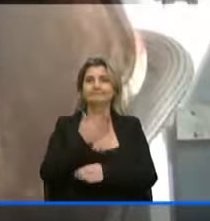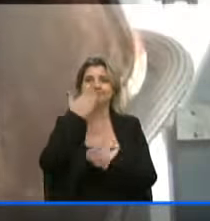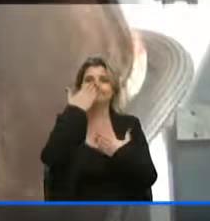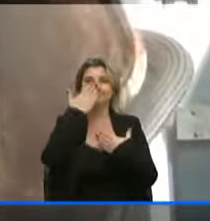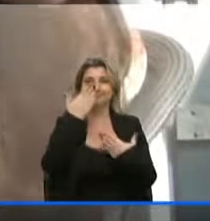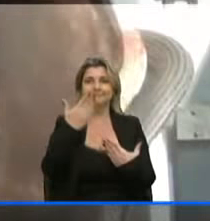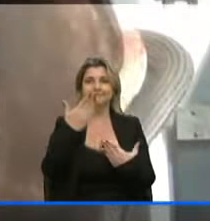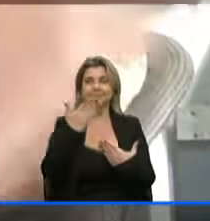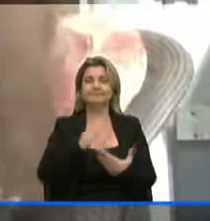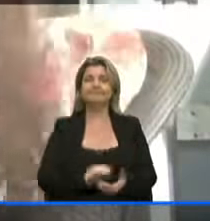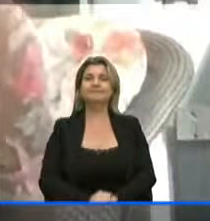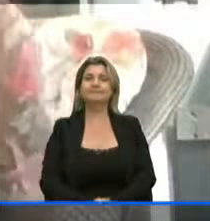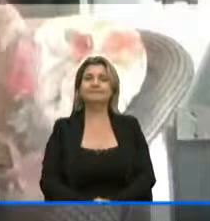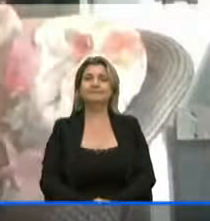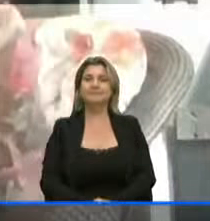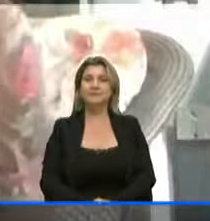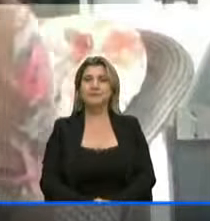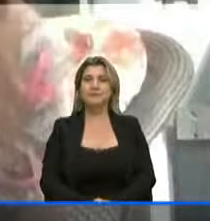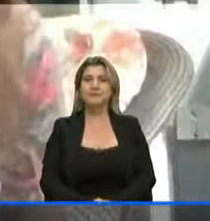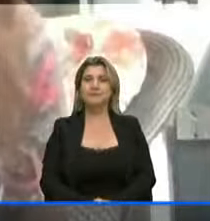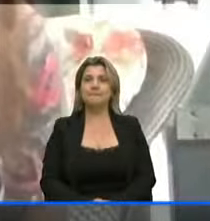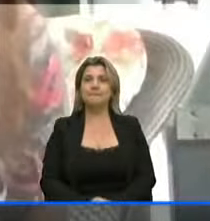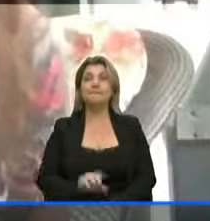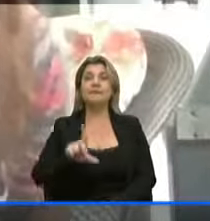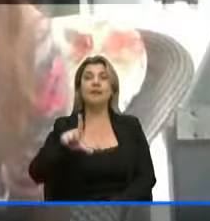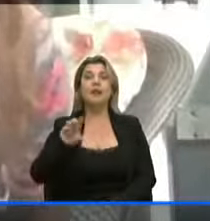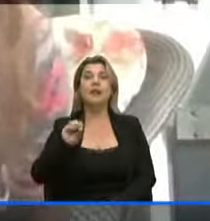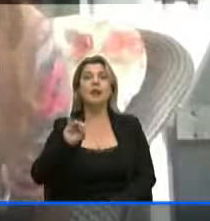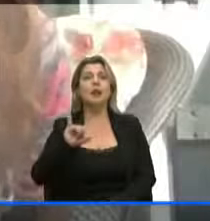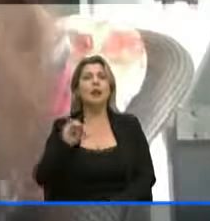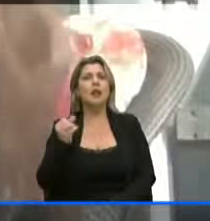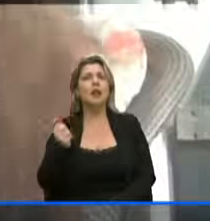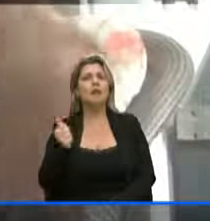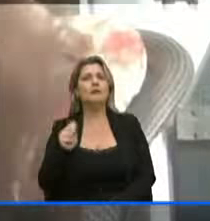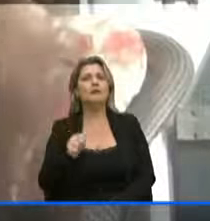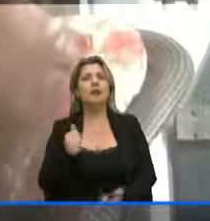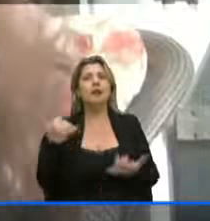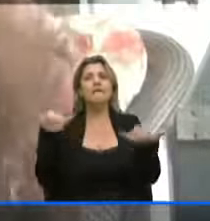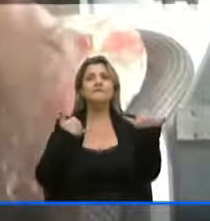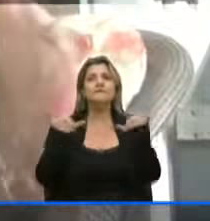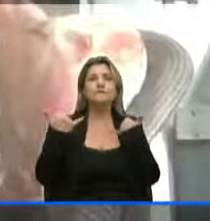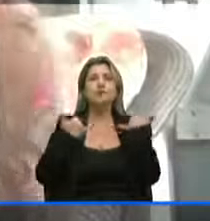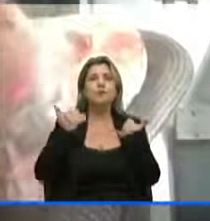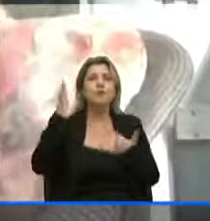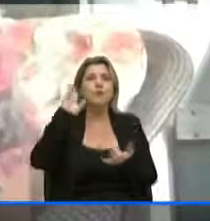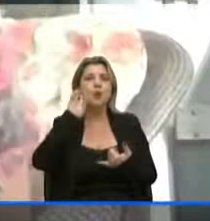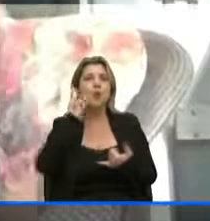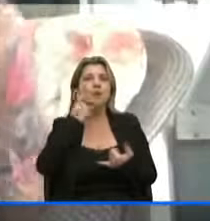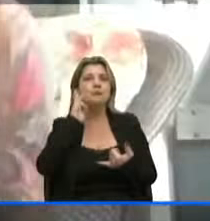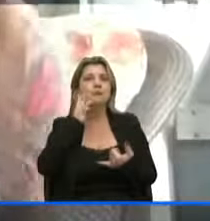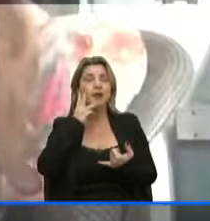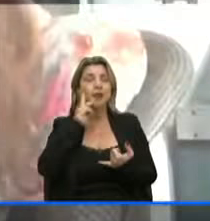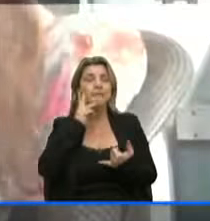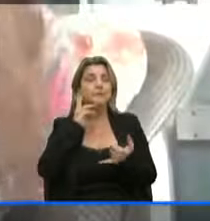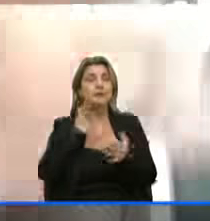Obrigada. Bom, a Loiva me informou aqui por Whats que talvez o Gabriel Souza pudesse ler o parecer,